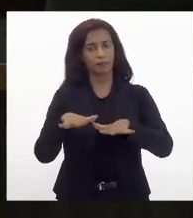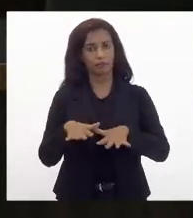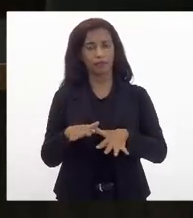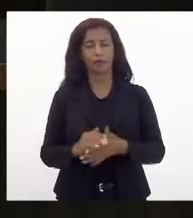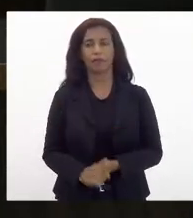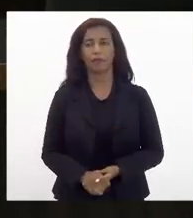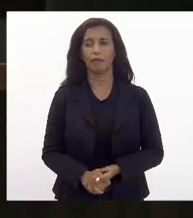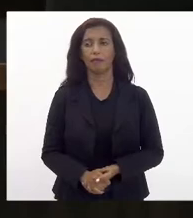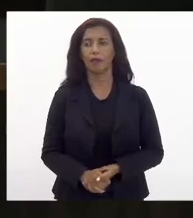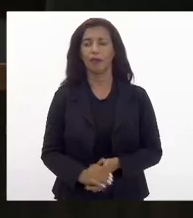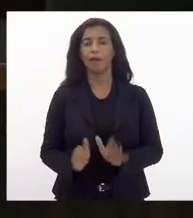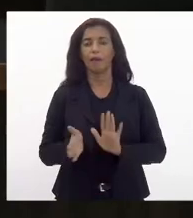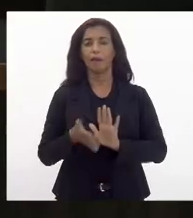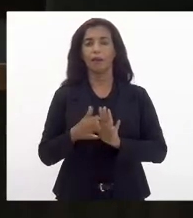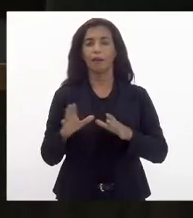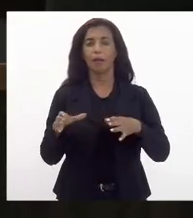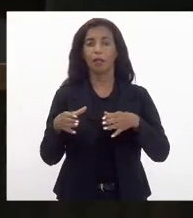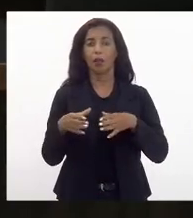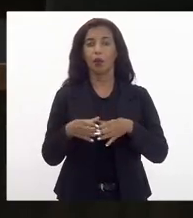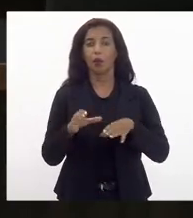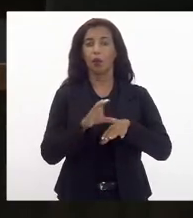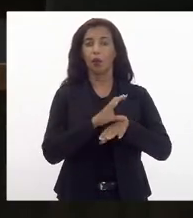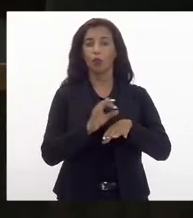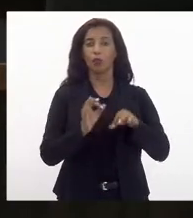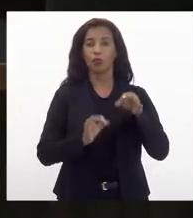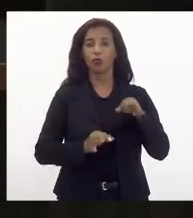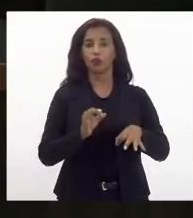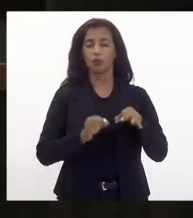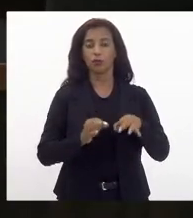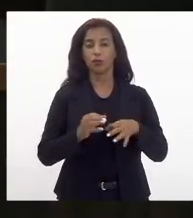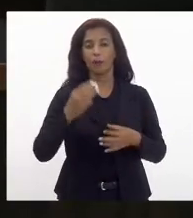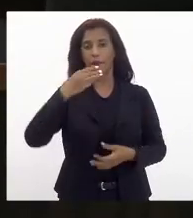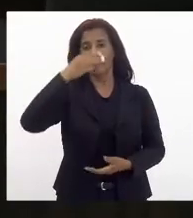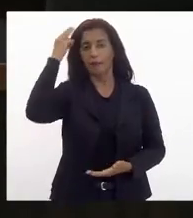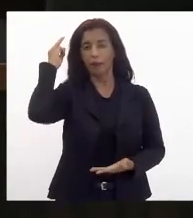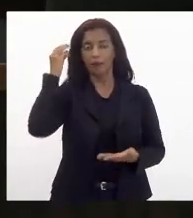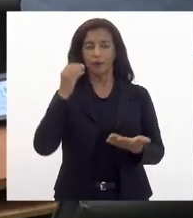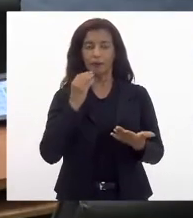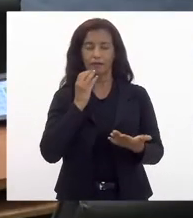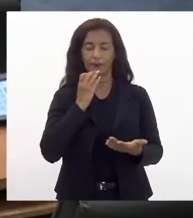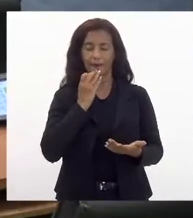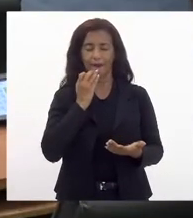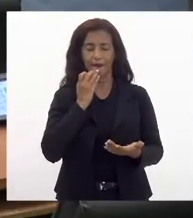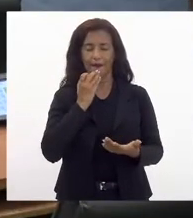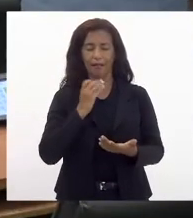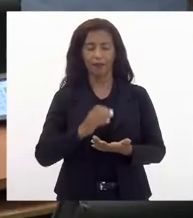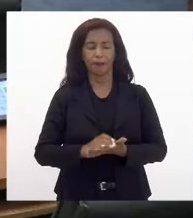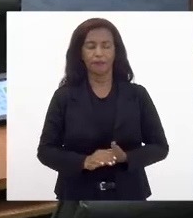plenário para emitir parecer pela comissão de construção de Justiça A Deputado Márcio Pacheco